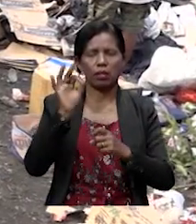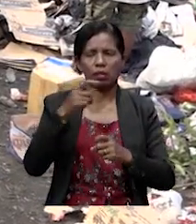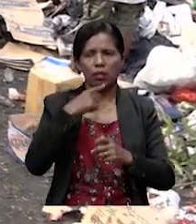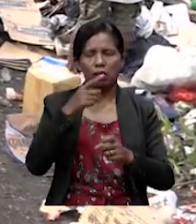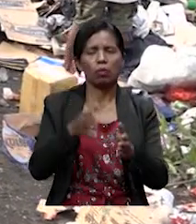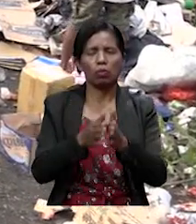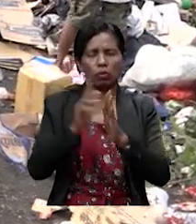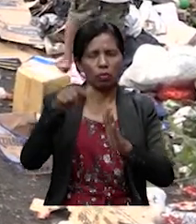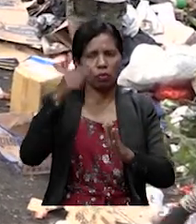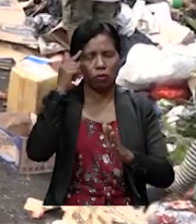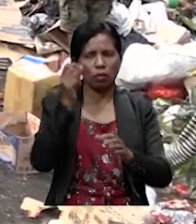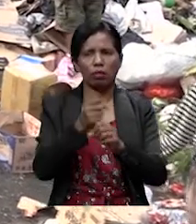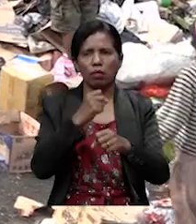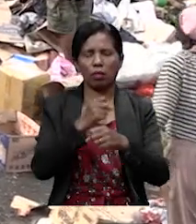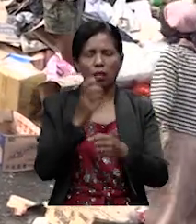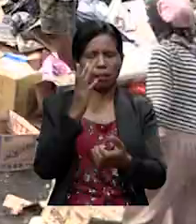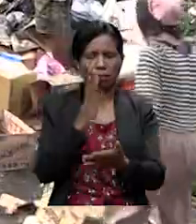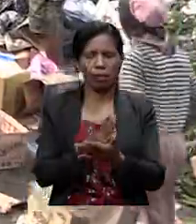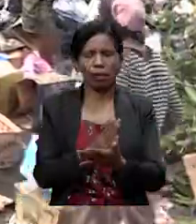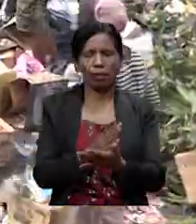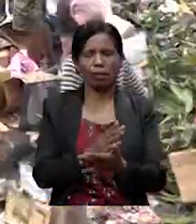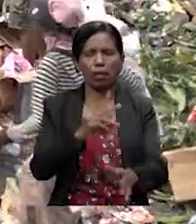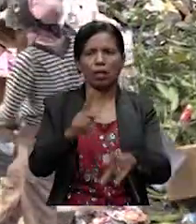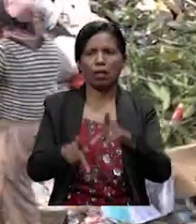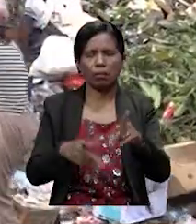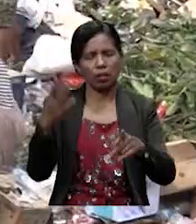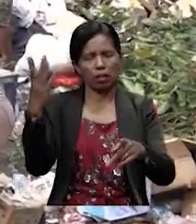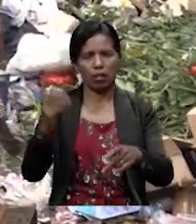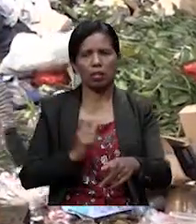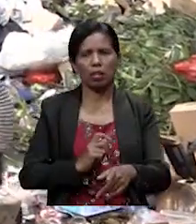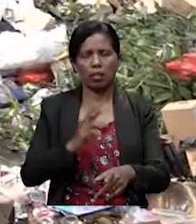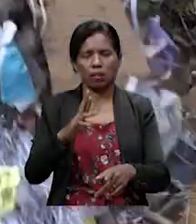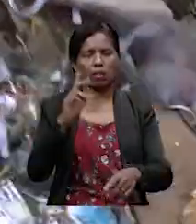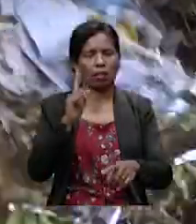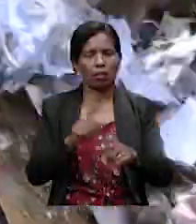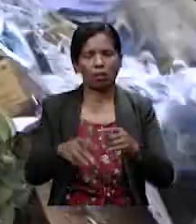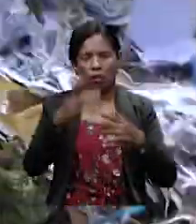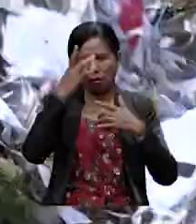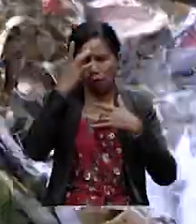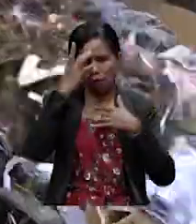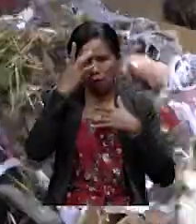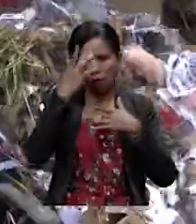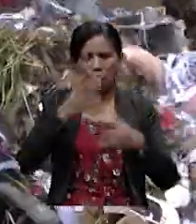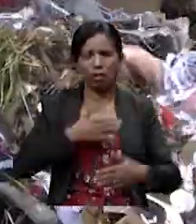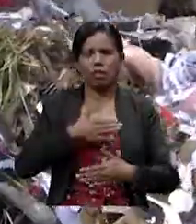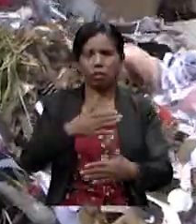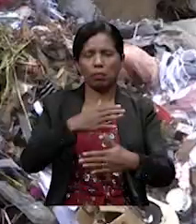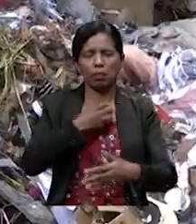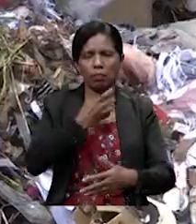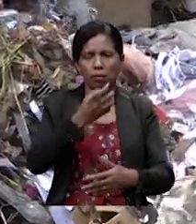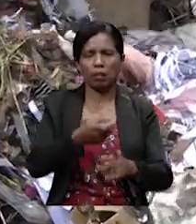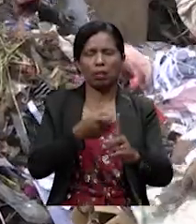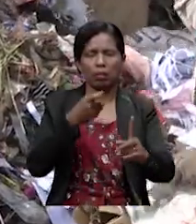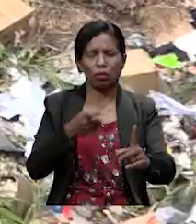husu governo atu halo prevenção antes ba população iha tibar, hodi la bela sofre moras infecção respiratório, li husi